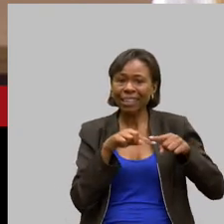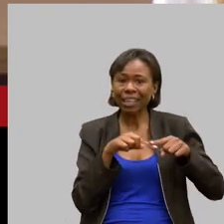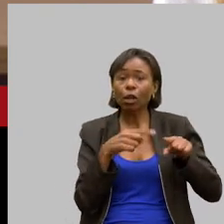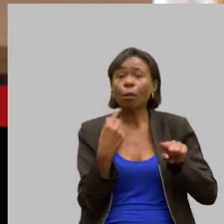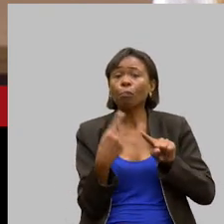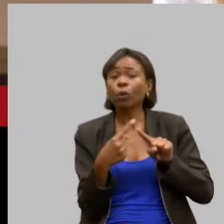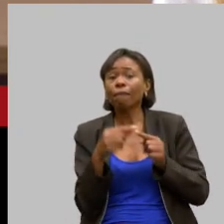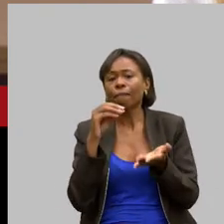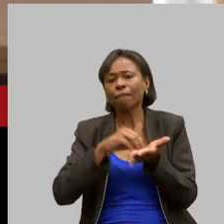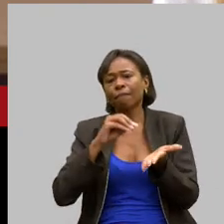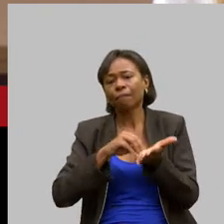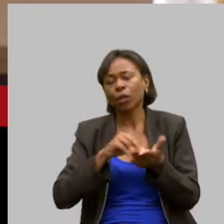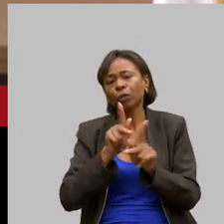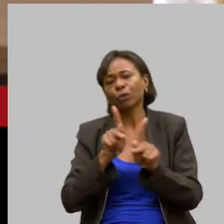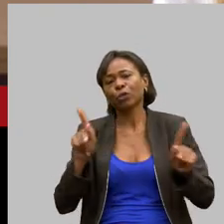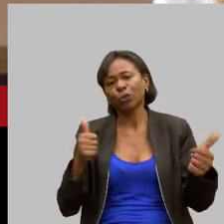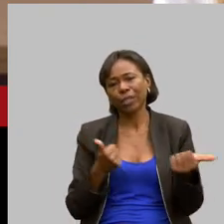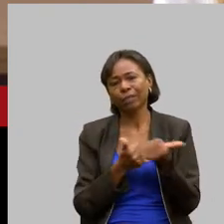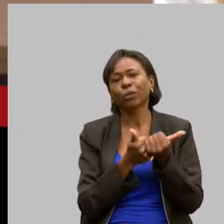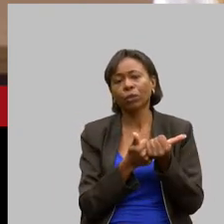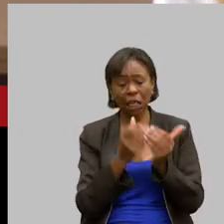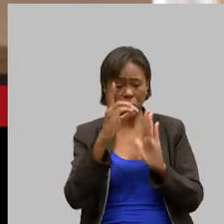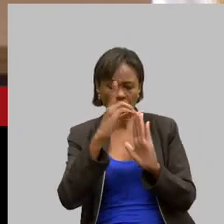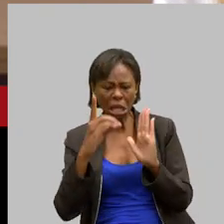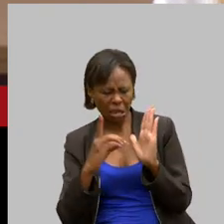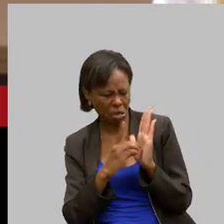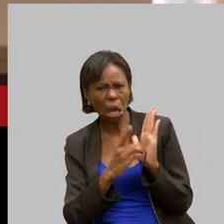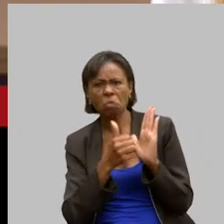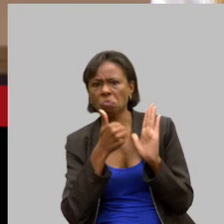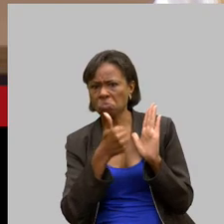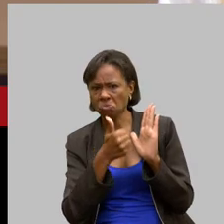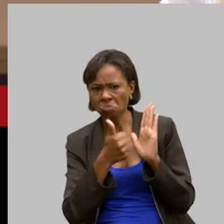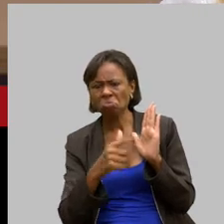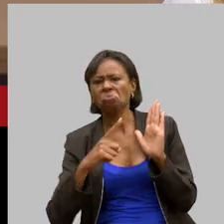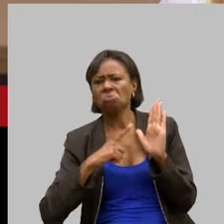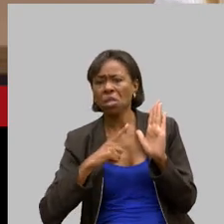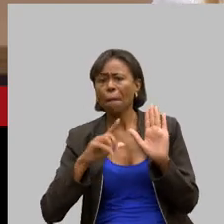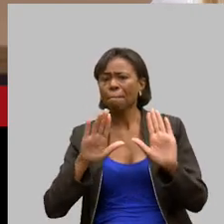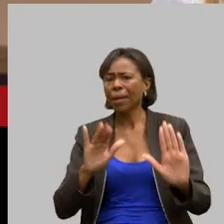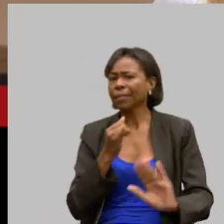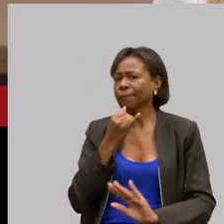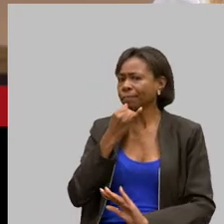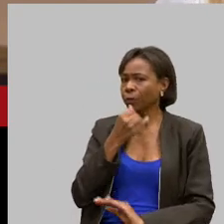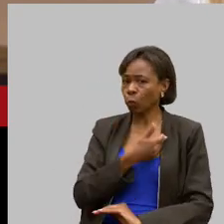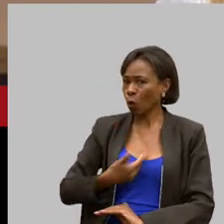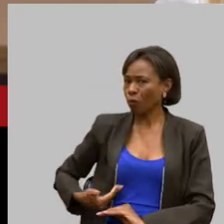que tá no nosso Decreto Estadual mas infelizmente o nosso governo não está